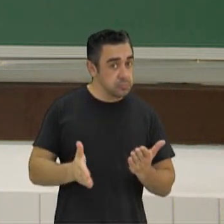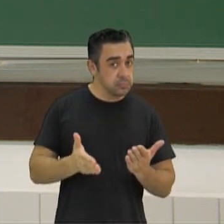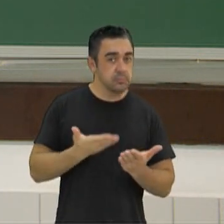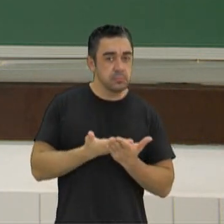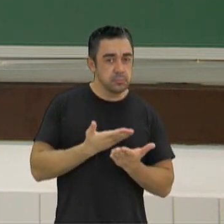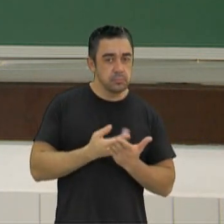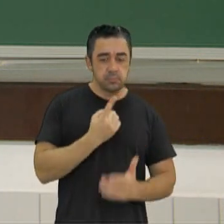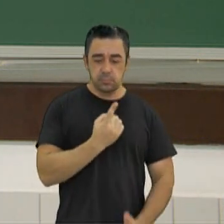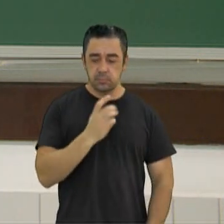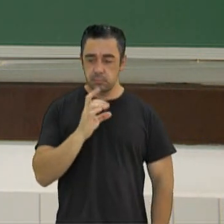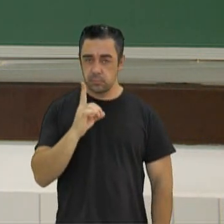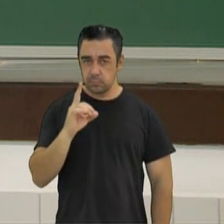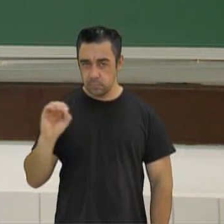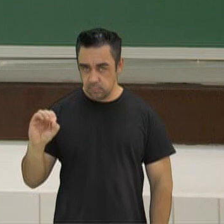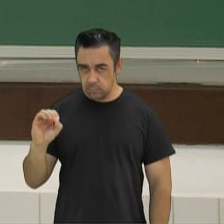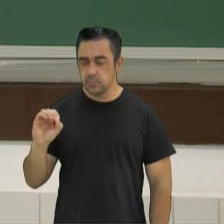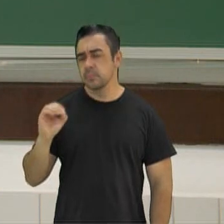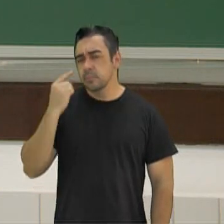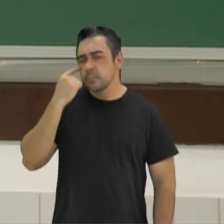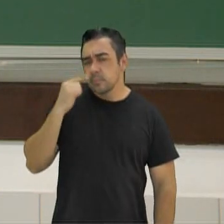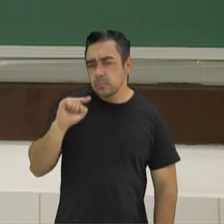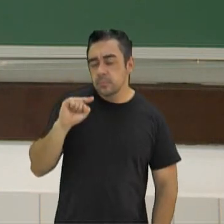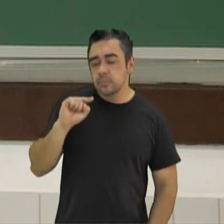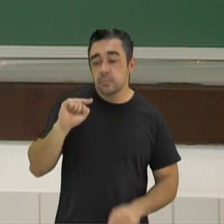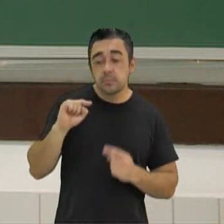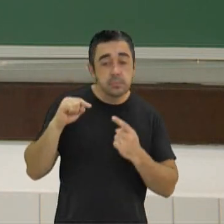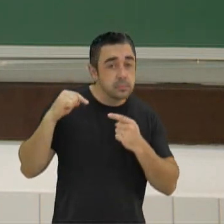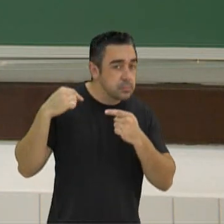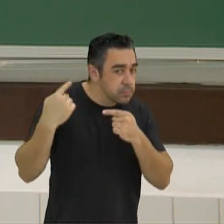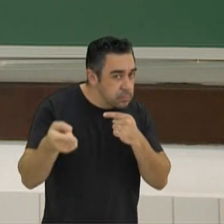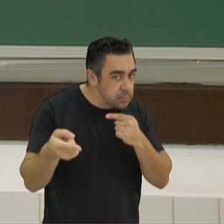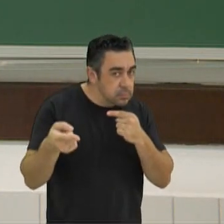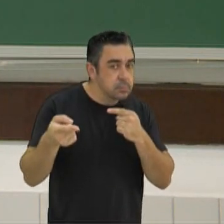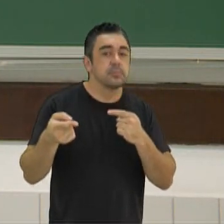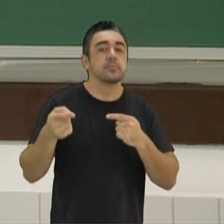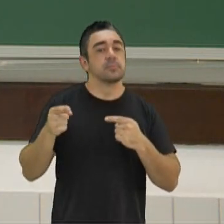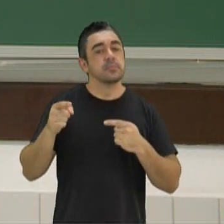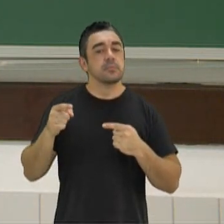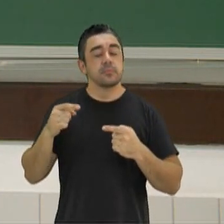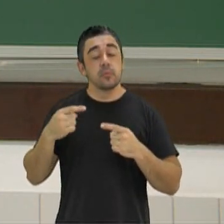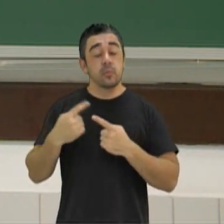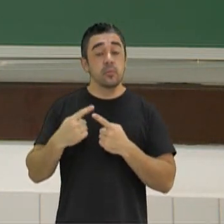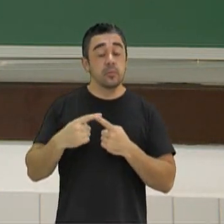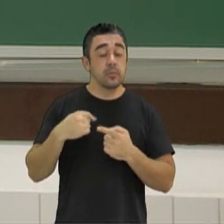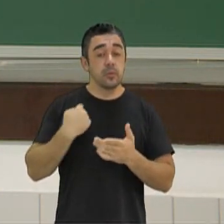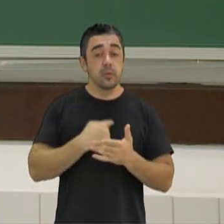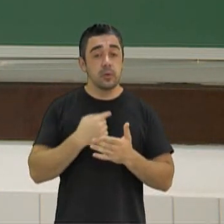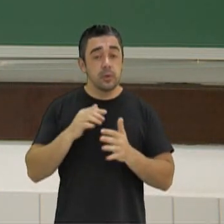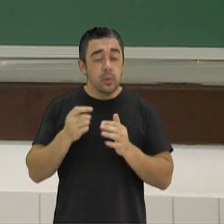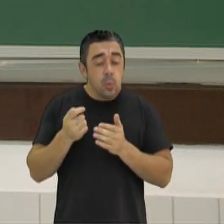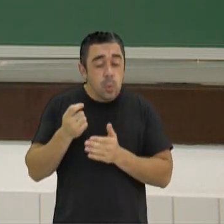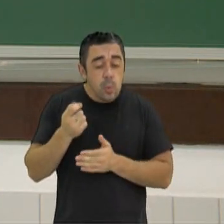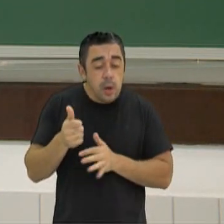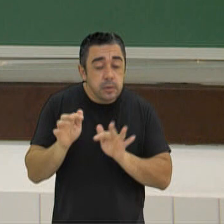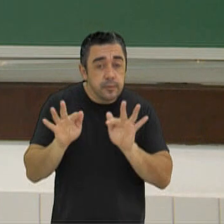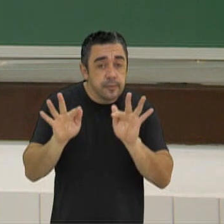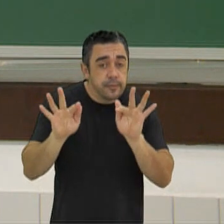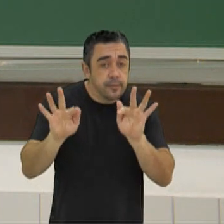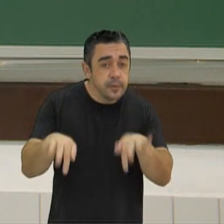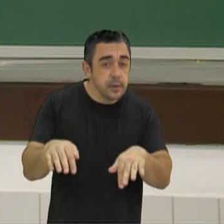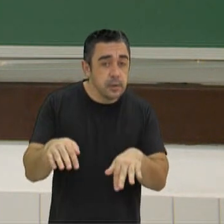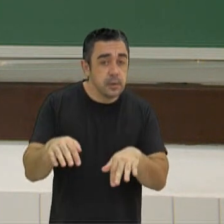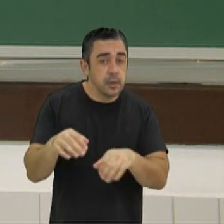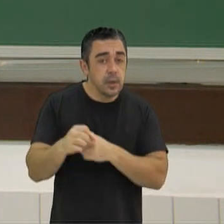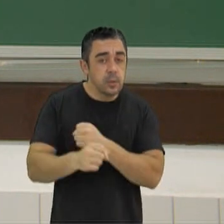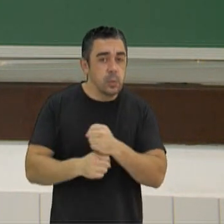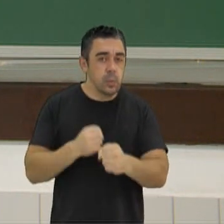um pulinho à frente, observar bem o que vai ser feito para frente, porque a gente está caminhando para o nosso fim de ano. Prestem atenção, nosso fim